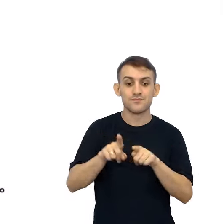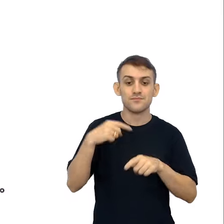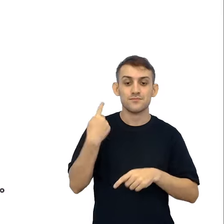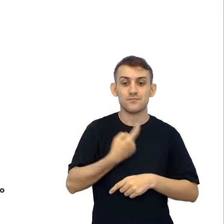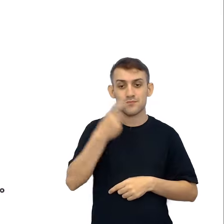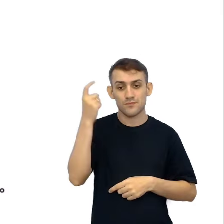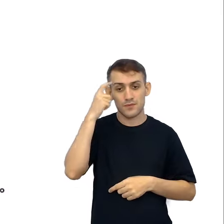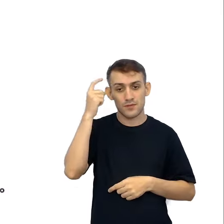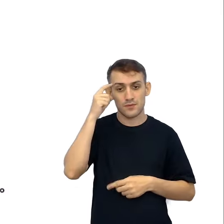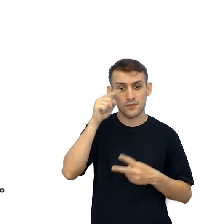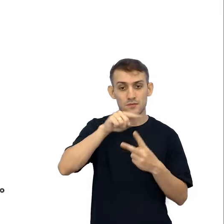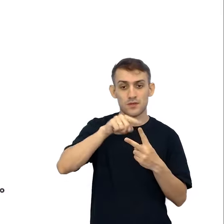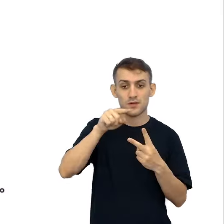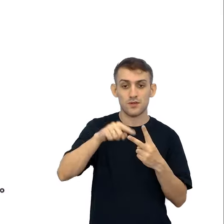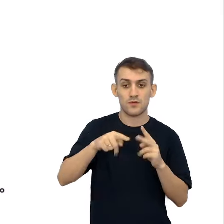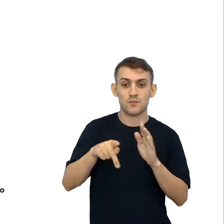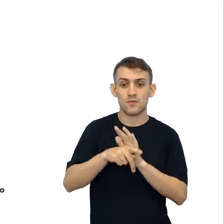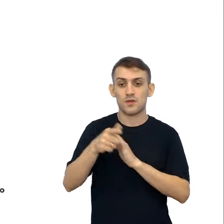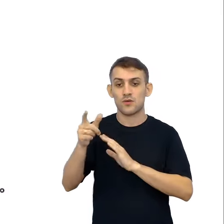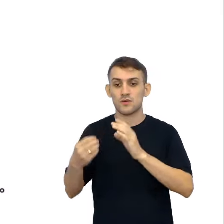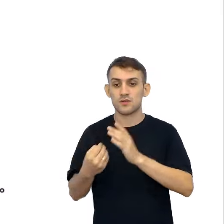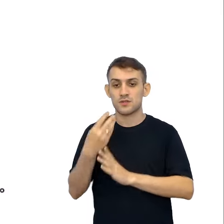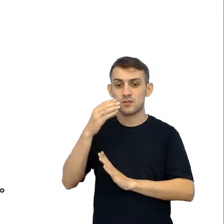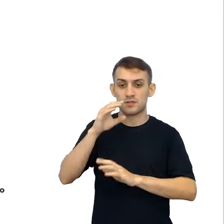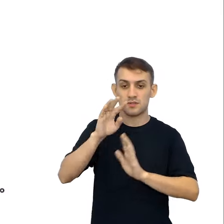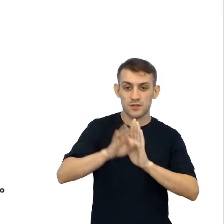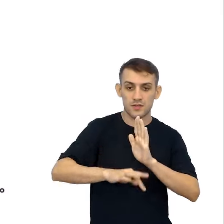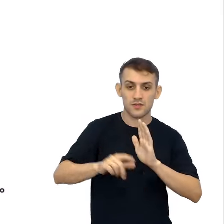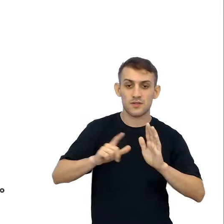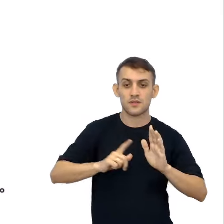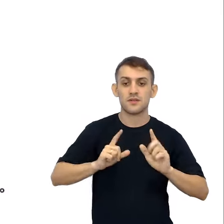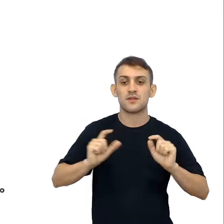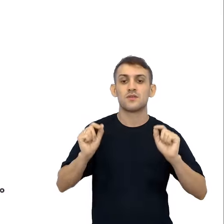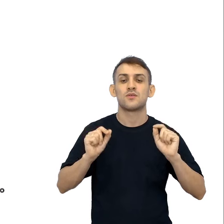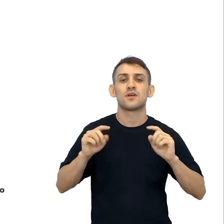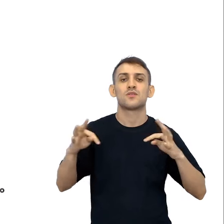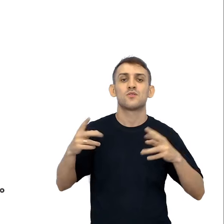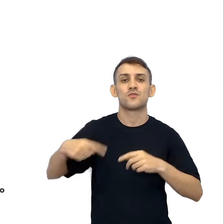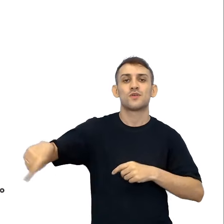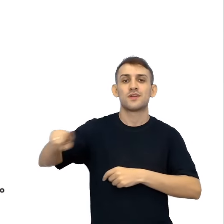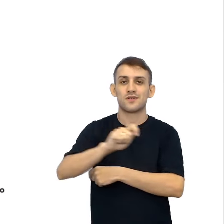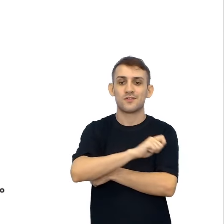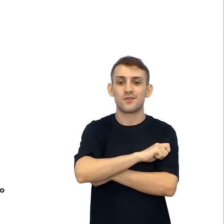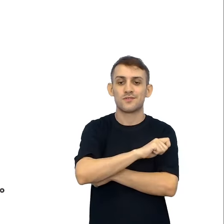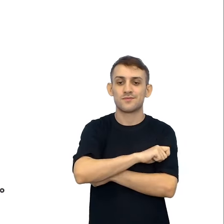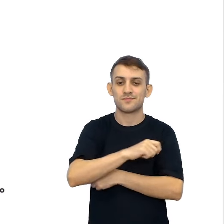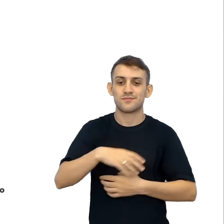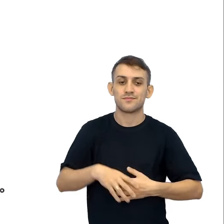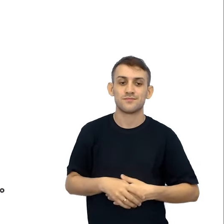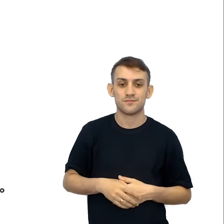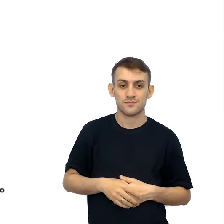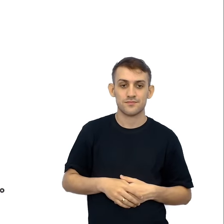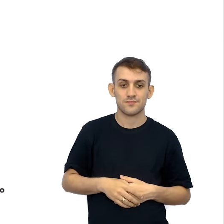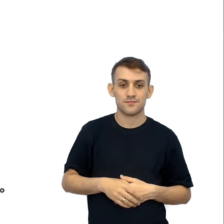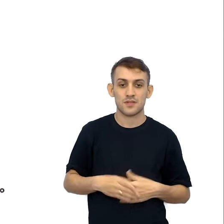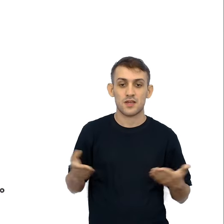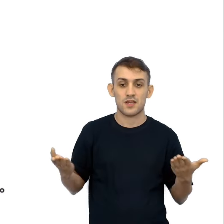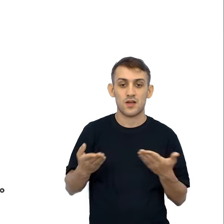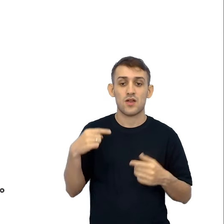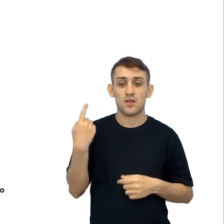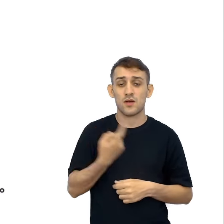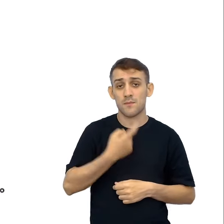na semiótica e na constituição dos textos que envolvam também os nossos estudantes, né? Então, agora, estamos